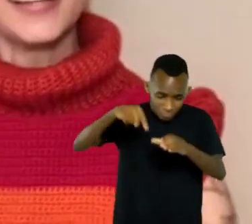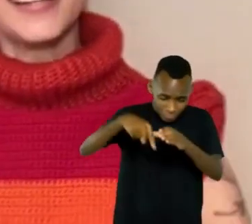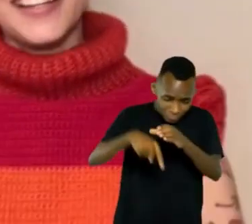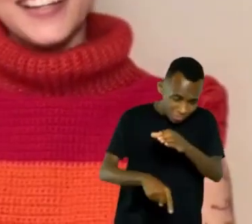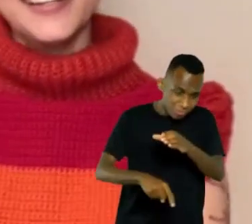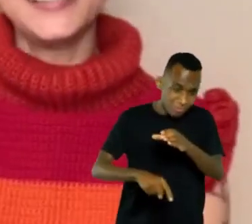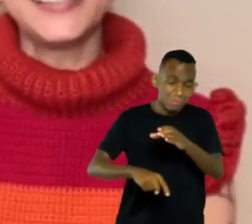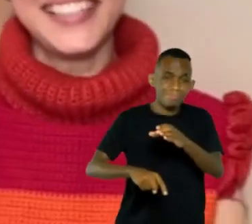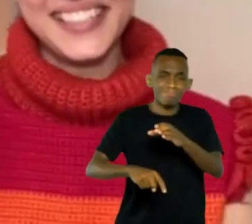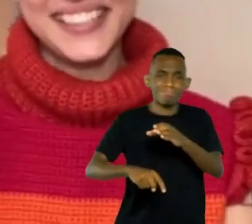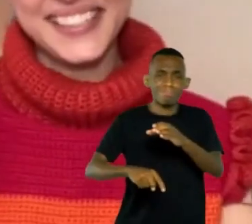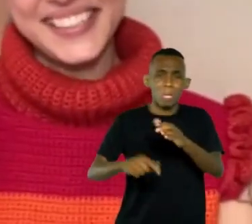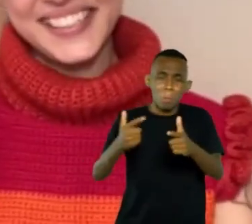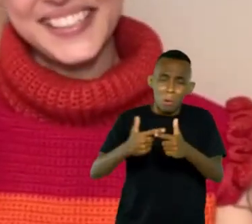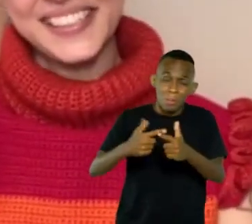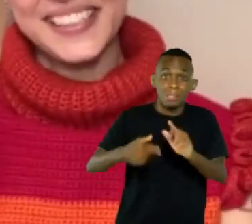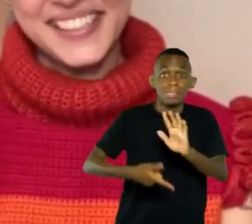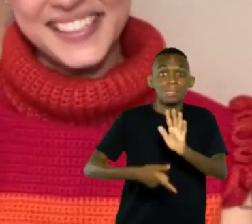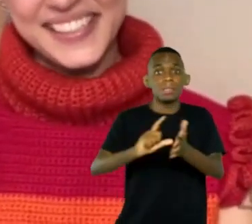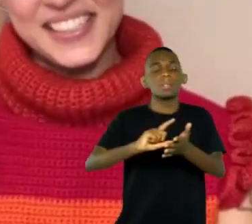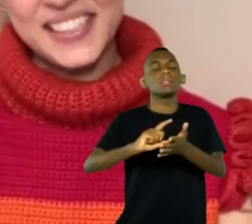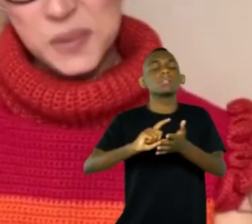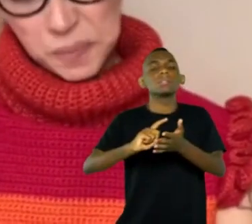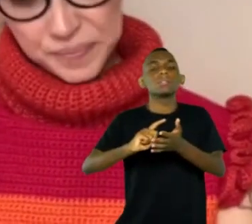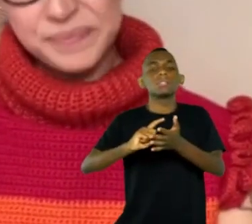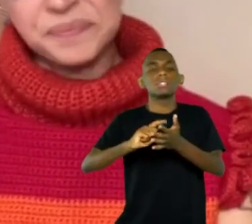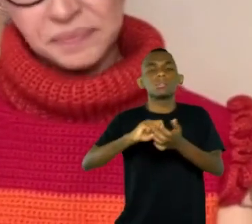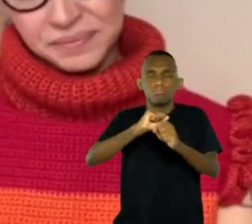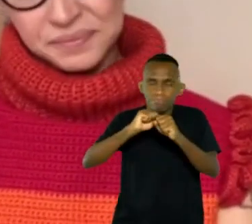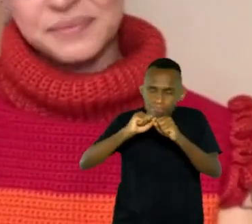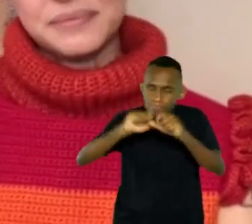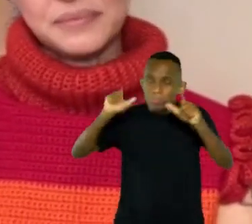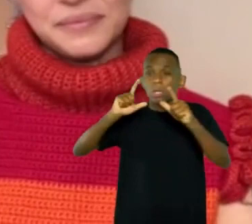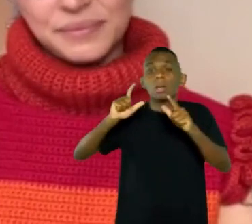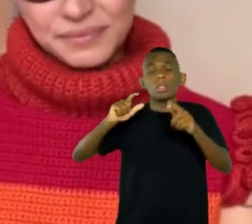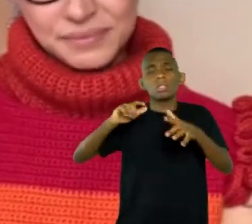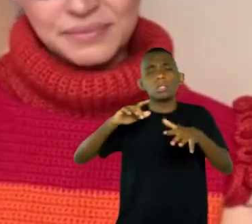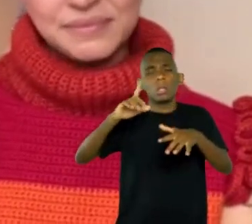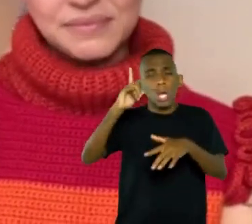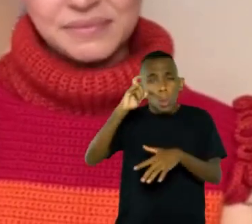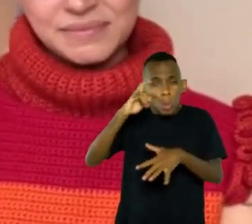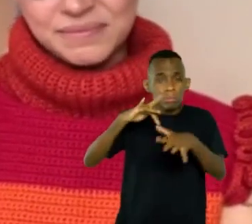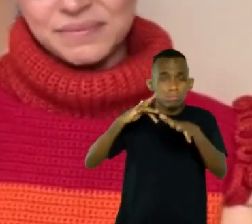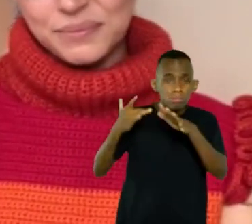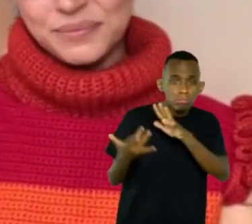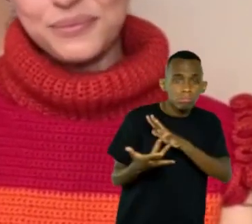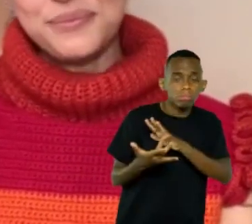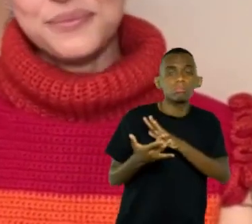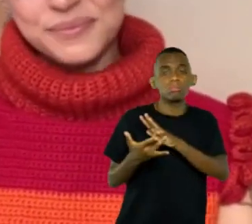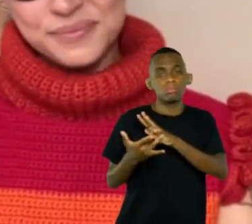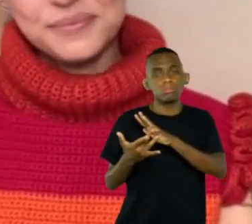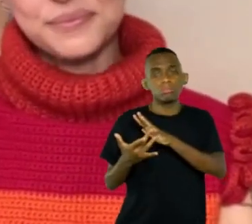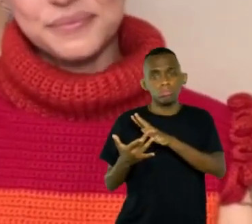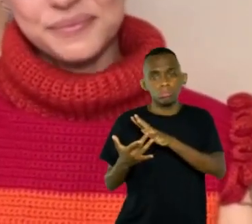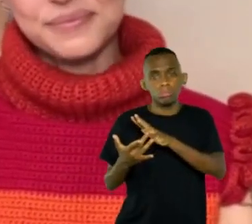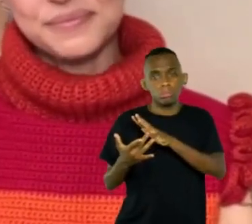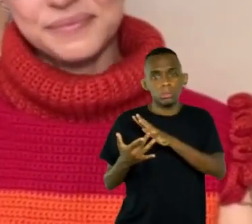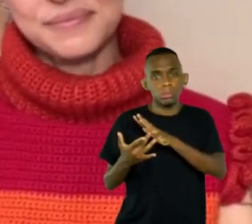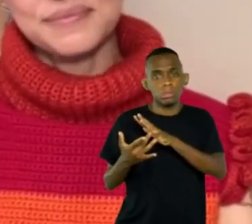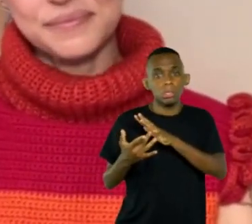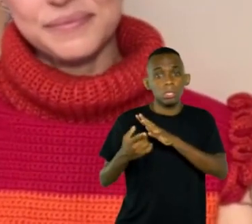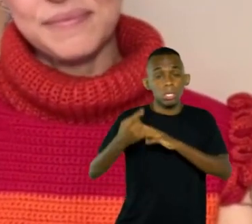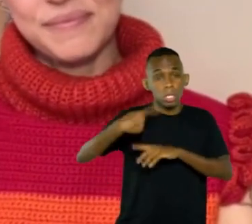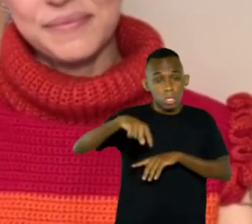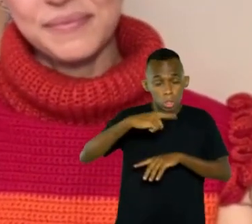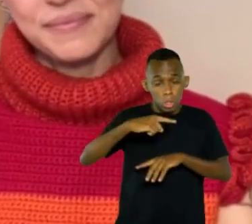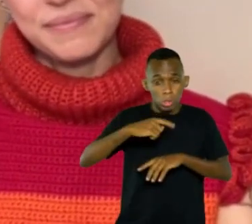cama. Isso da gente ver a vida alheia pelo celular, Instagram, a timeline que ameaça a nossa